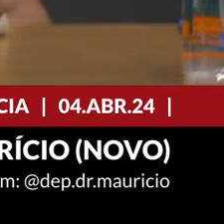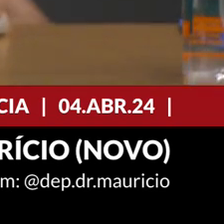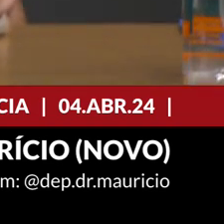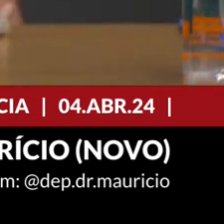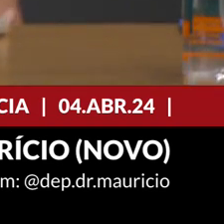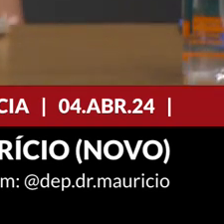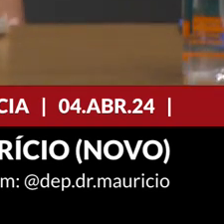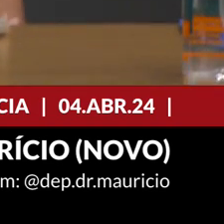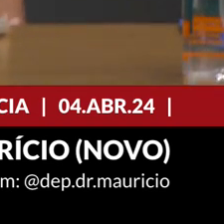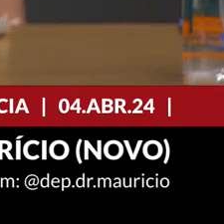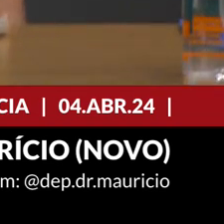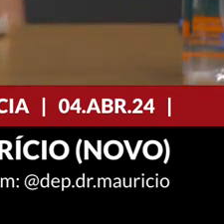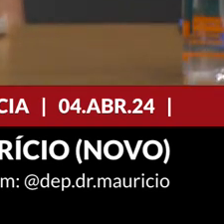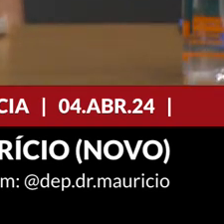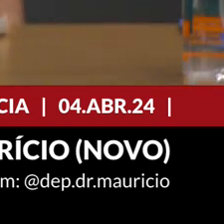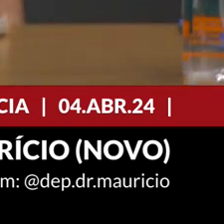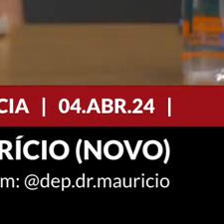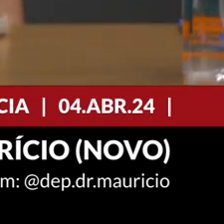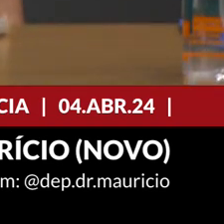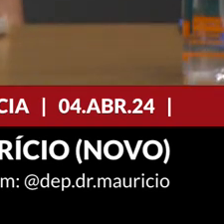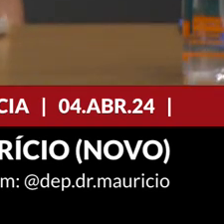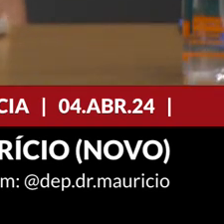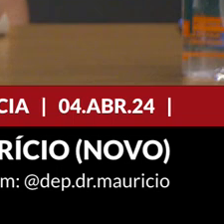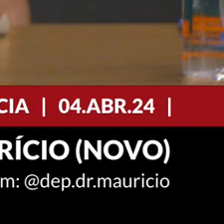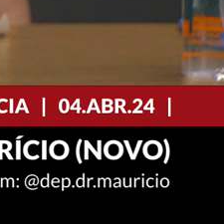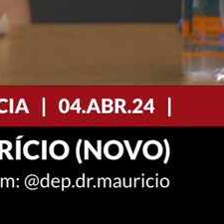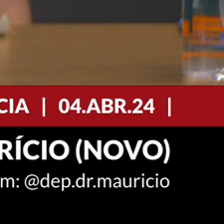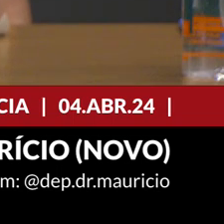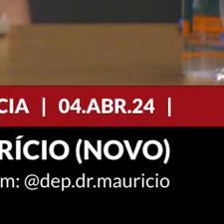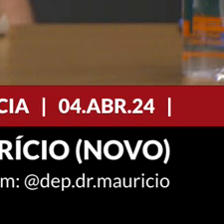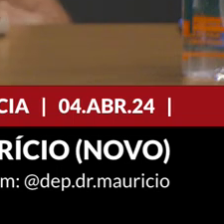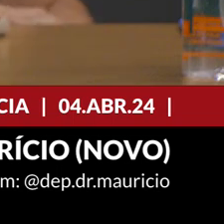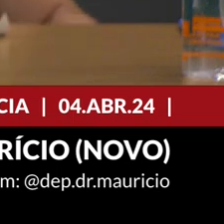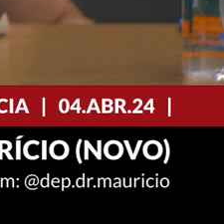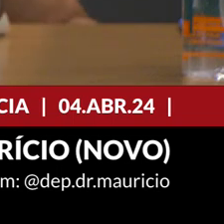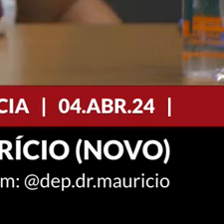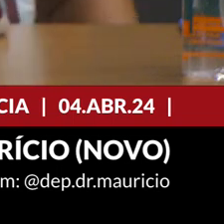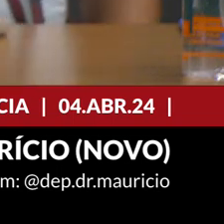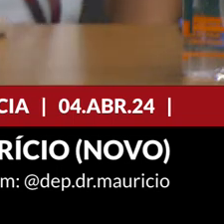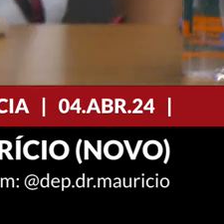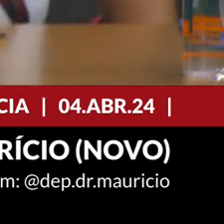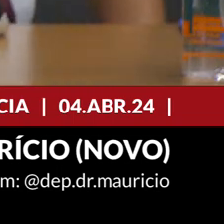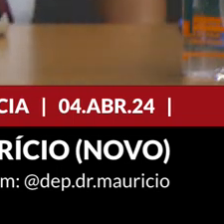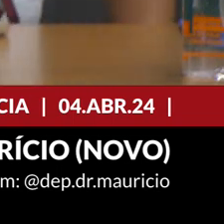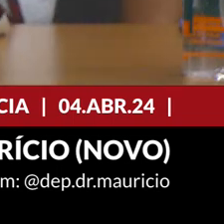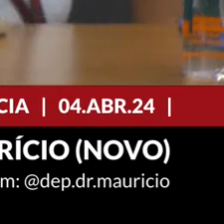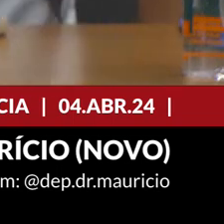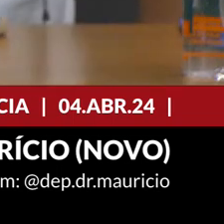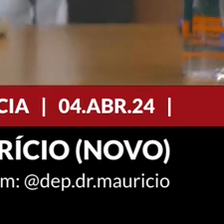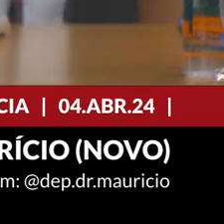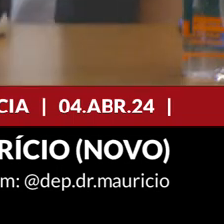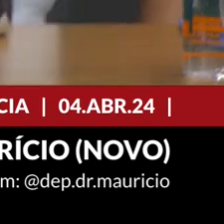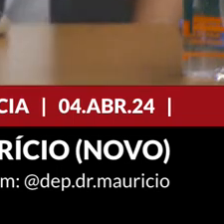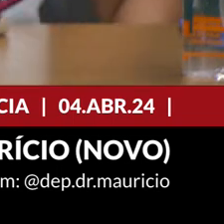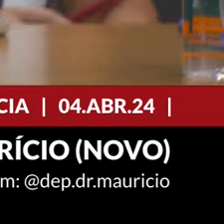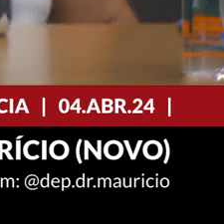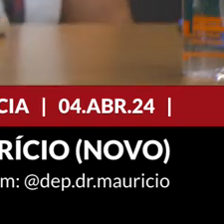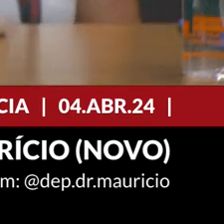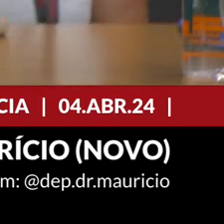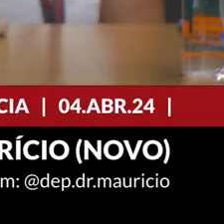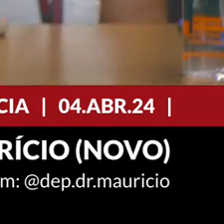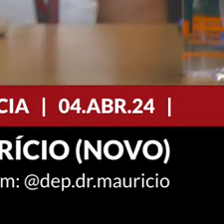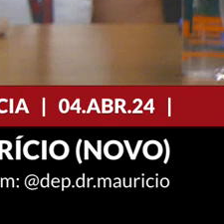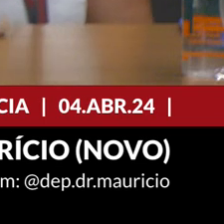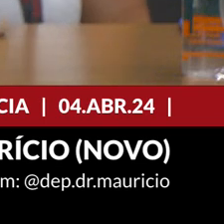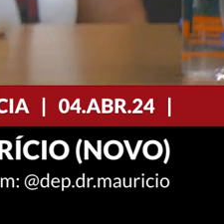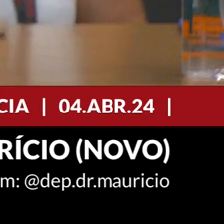Thiago cota projeto de lei 471 de 2023 de autoria do professor Wendel Mesquita